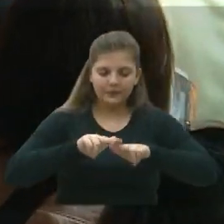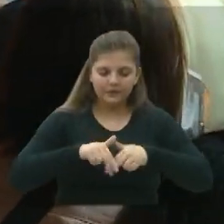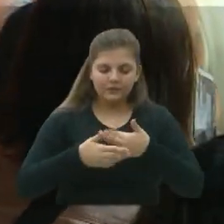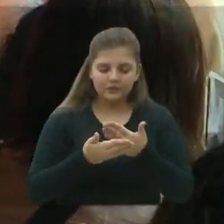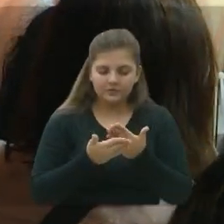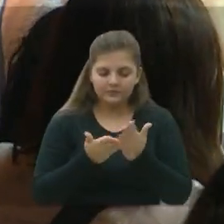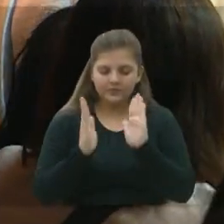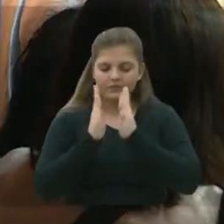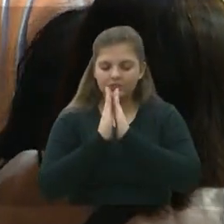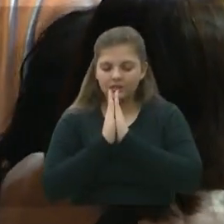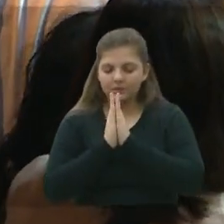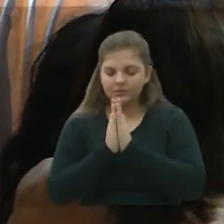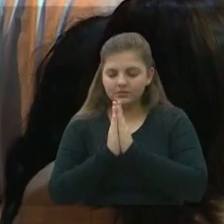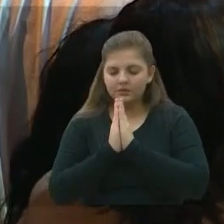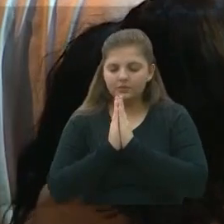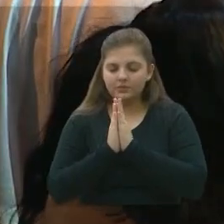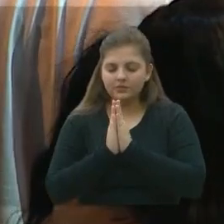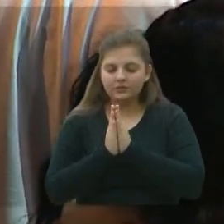você.